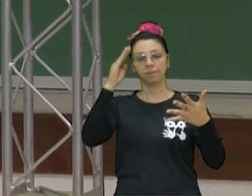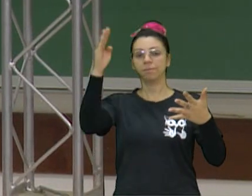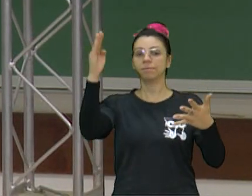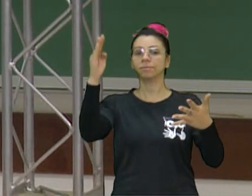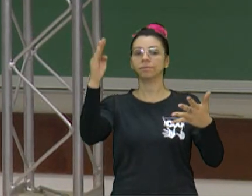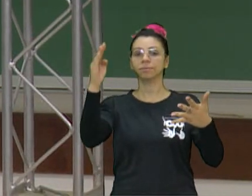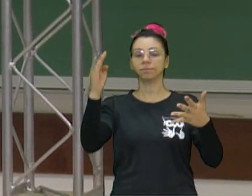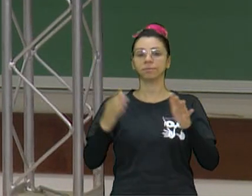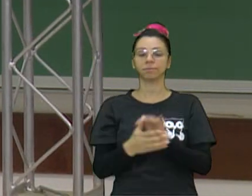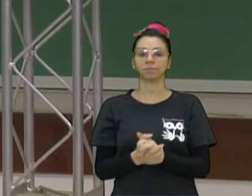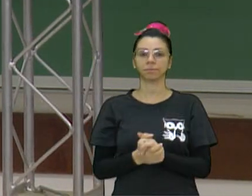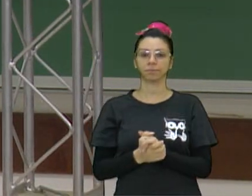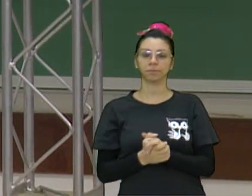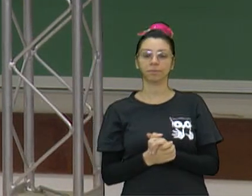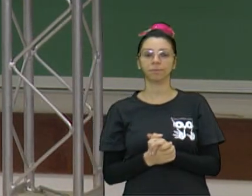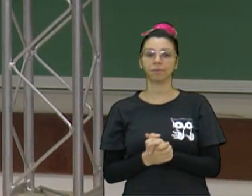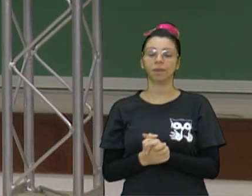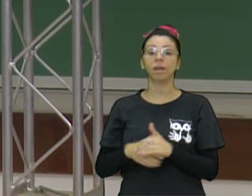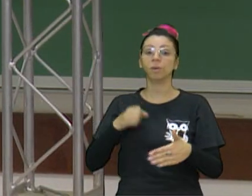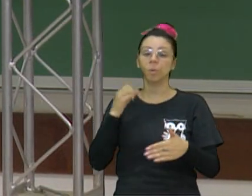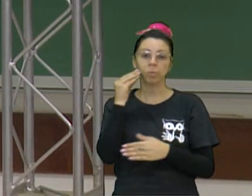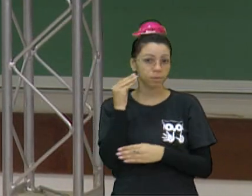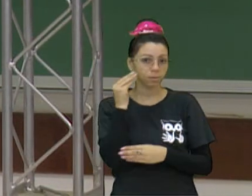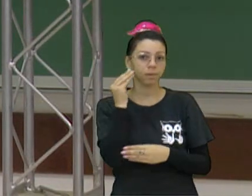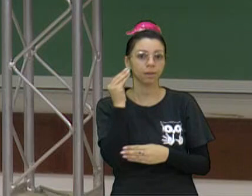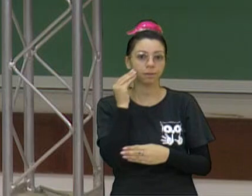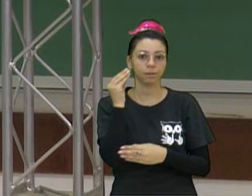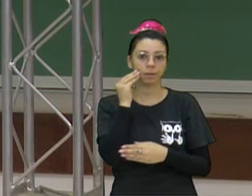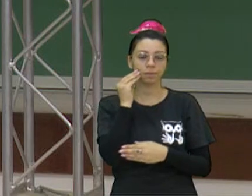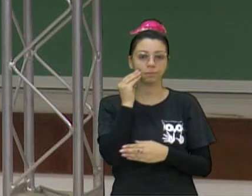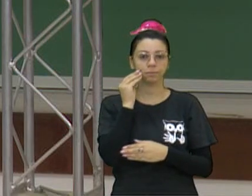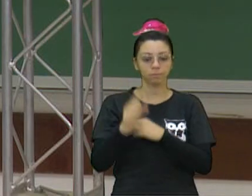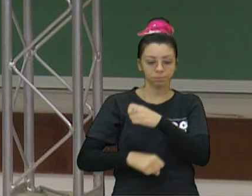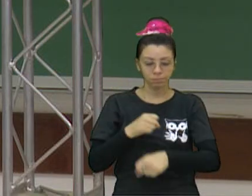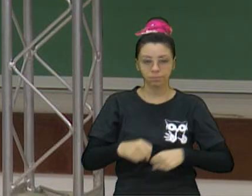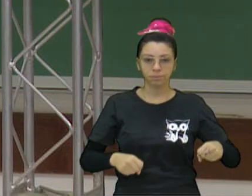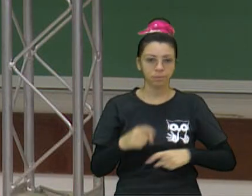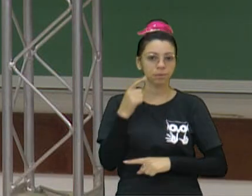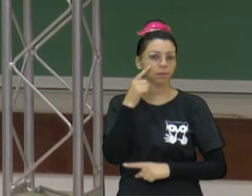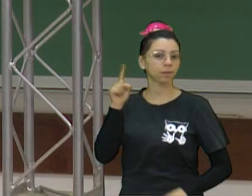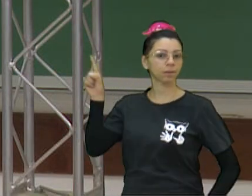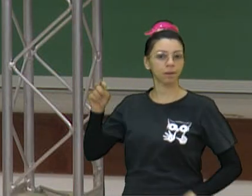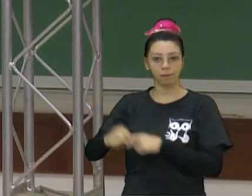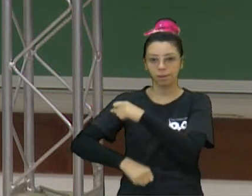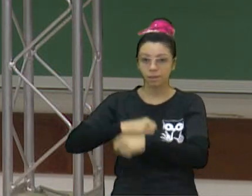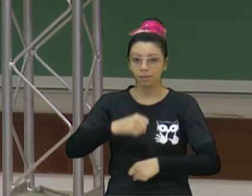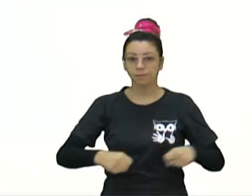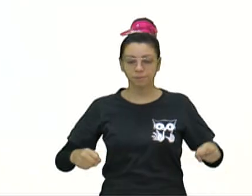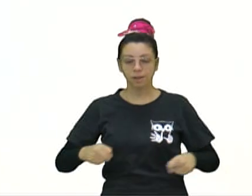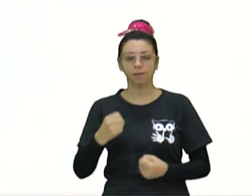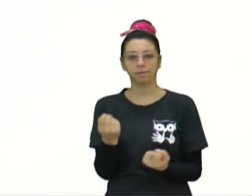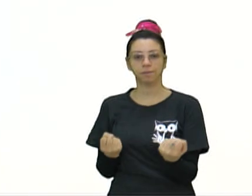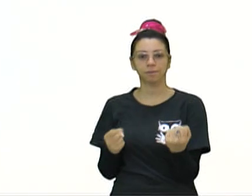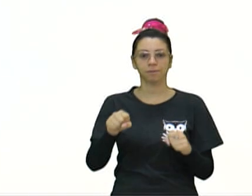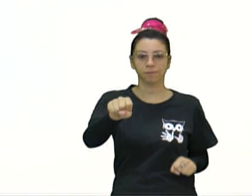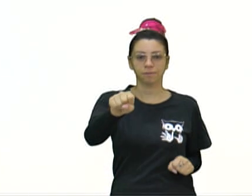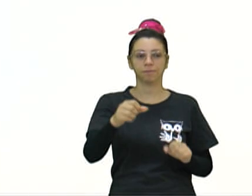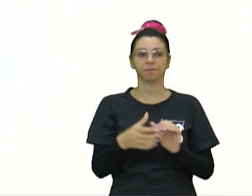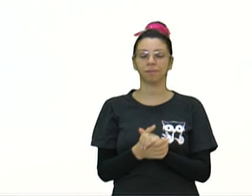um deles lá que era a perseverança, que era correr atrás das faixas, né? Então aqui está as faixas do taekwondo para vocês. Então